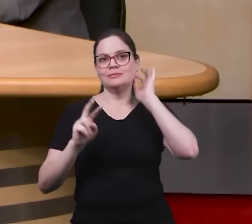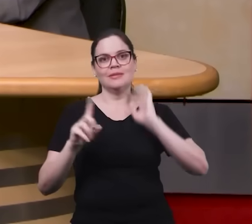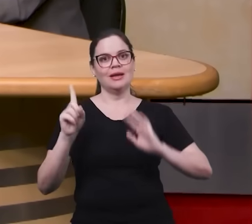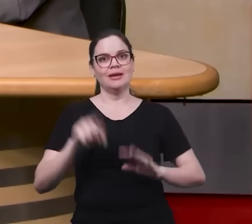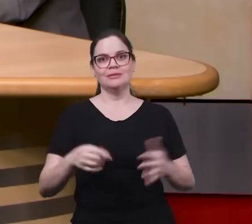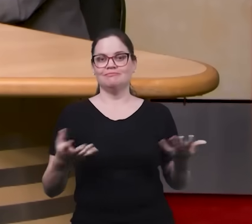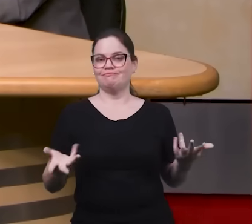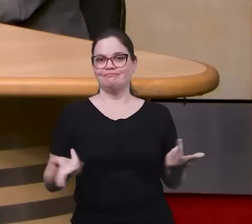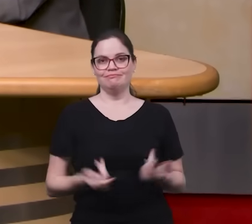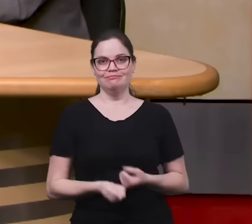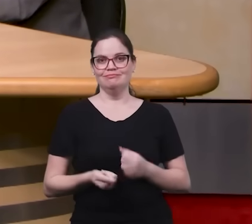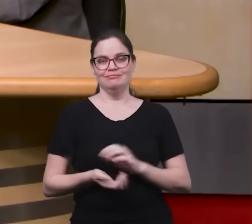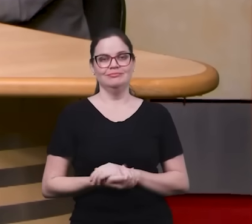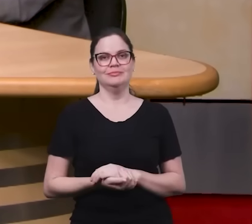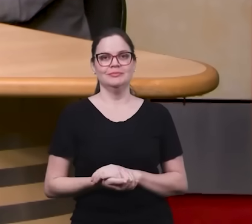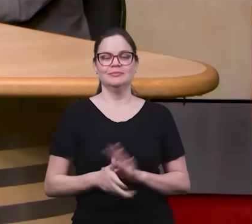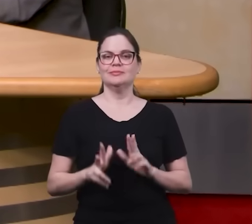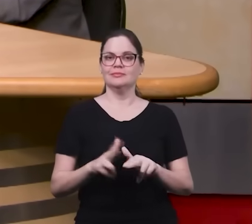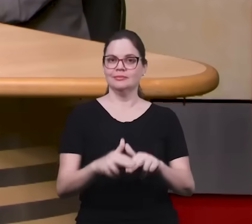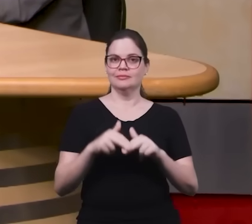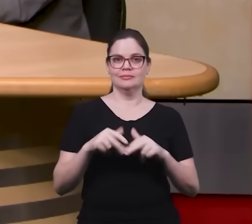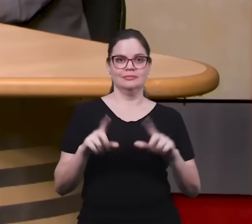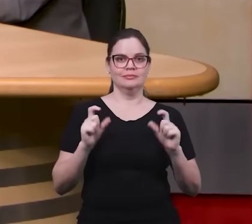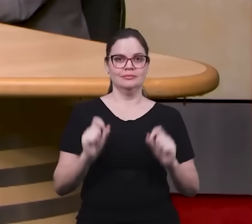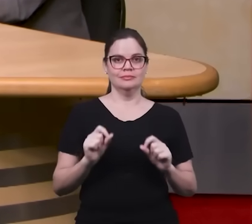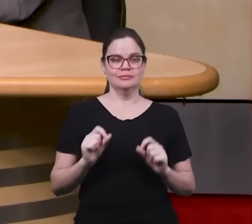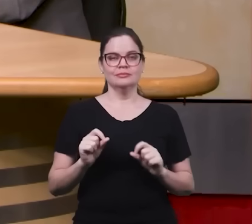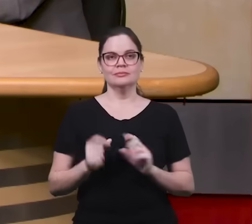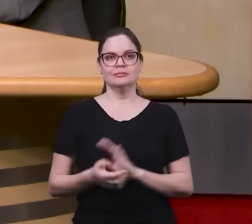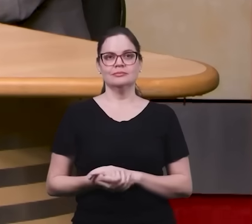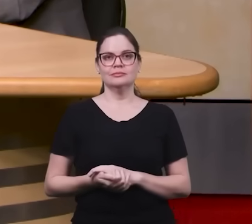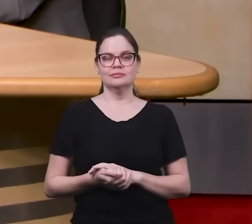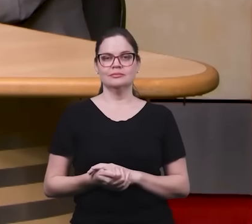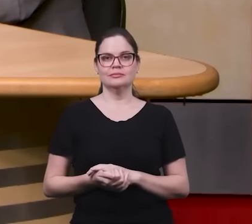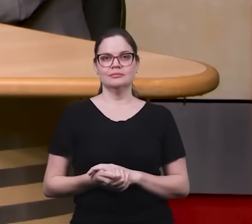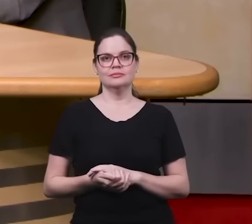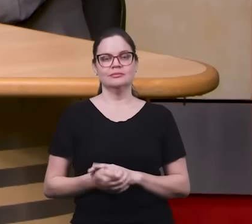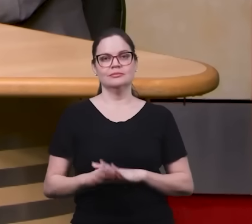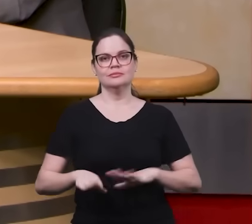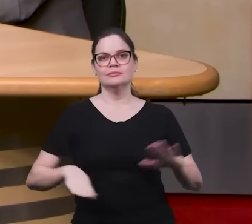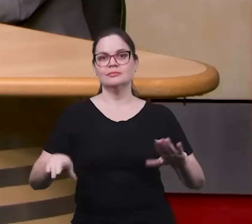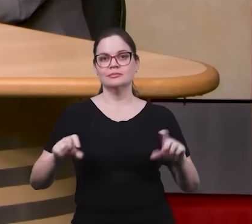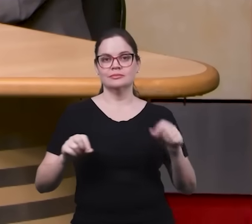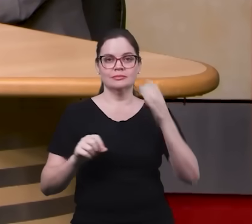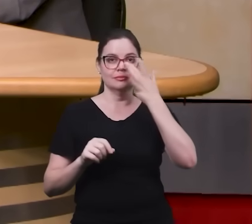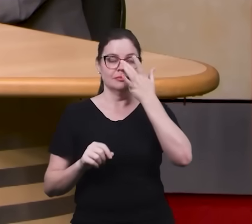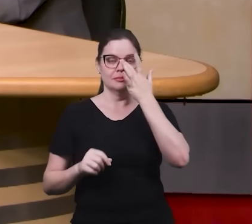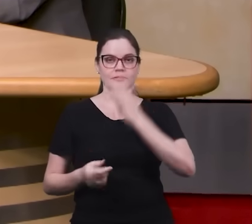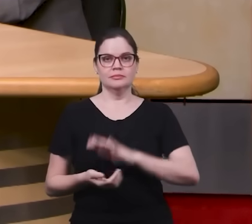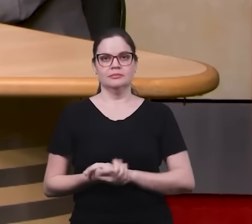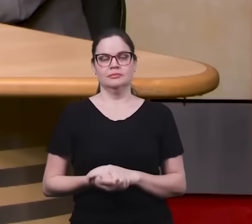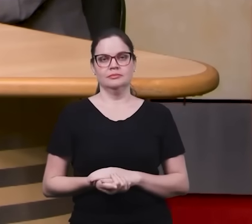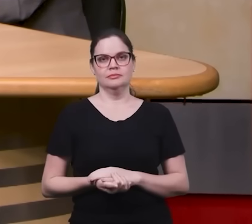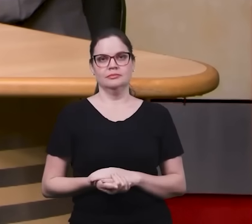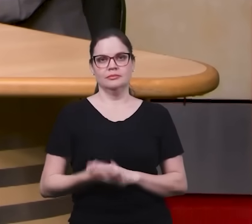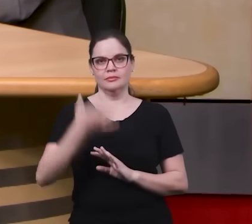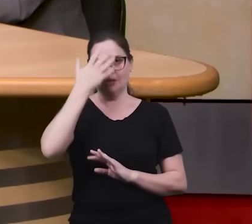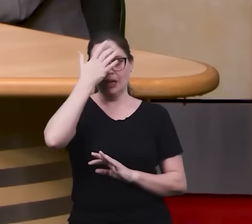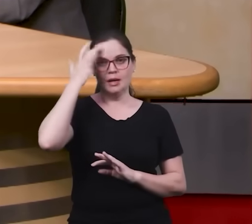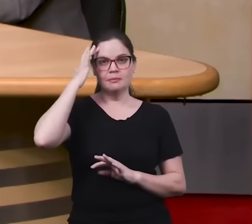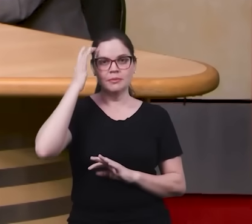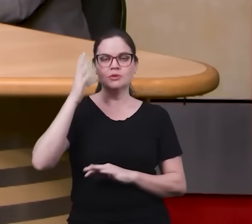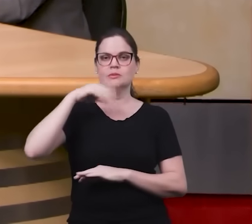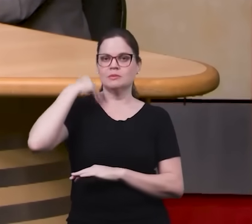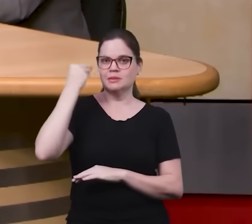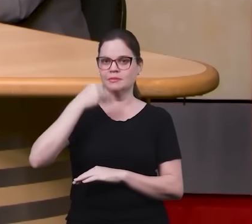dom de ciência, é uma coisa... É por isso, às vezes, que as pessoas, ou a pessoa tem